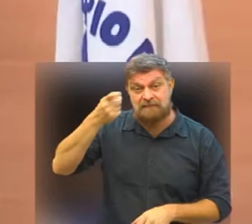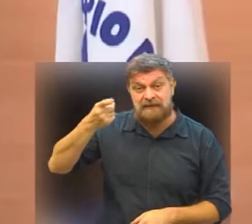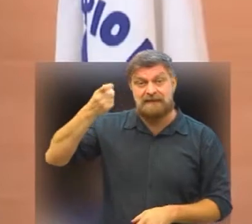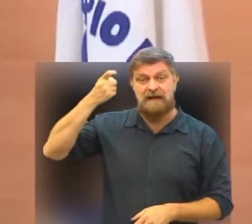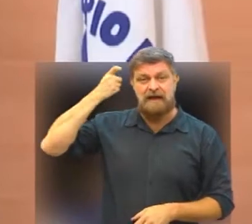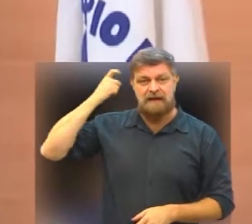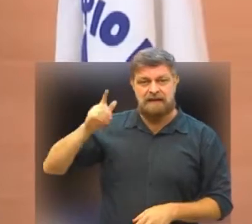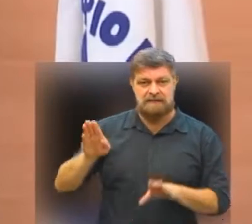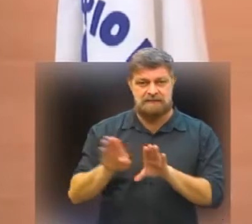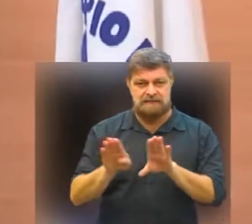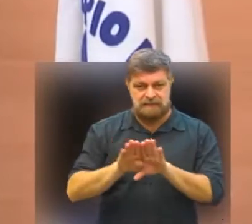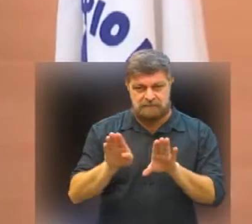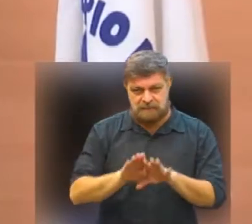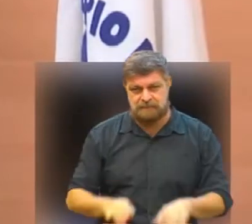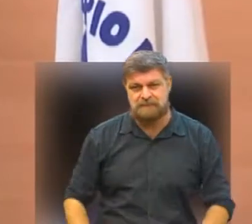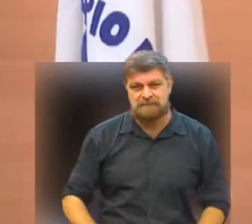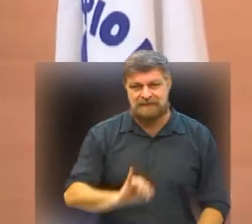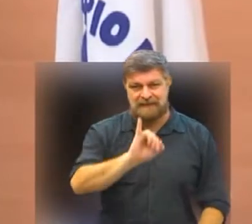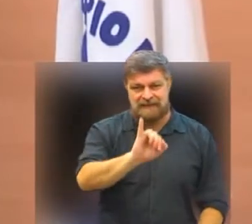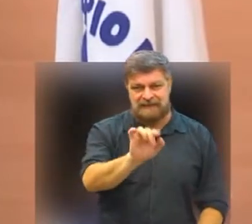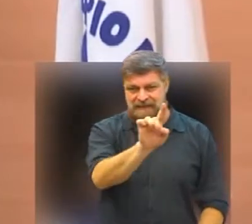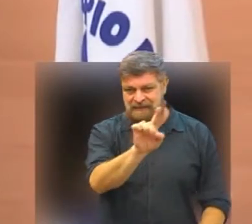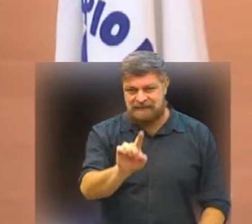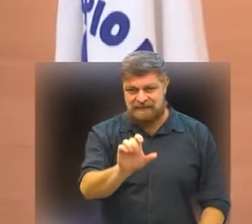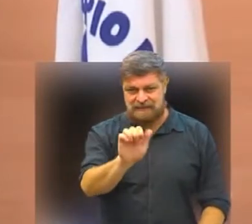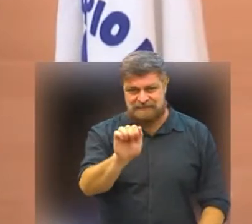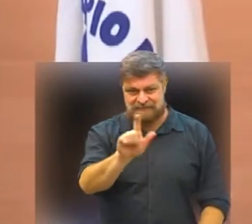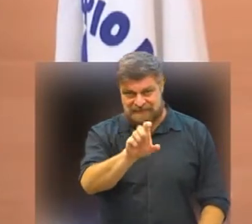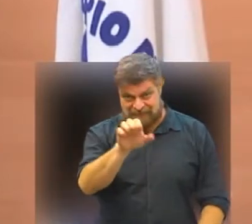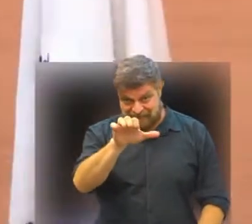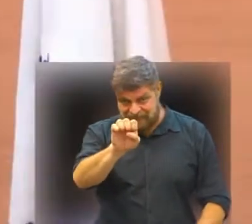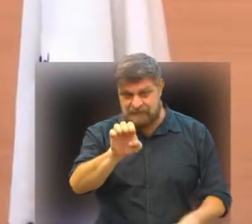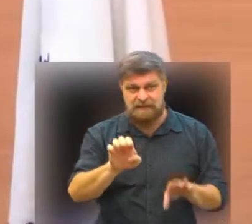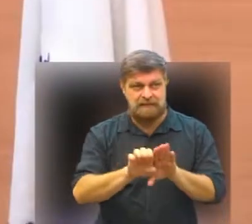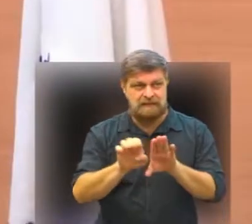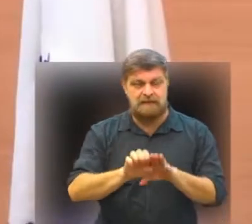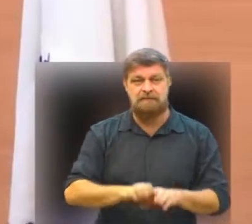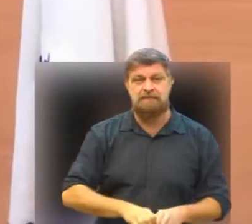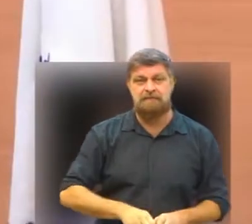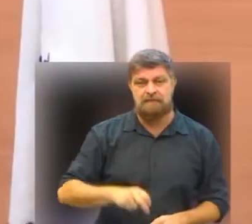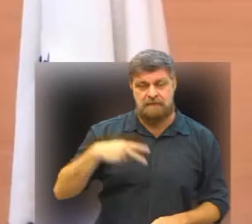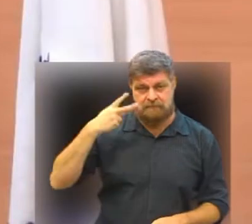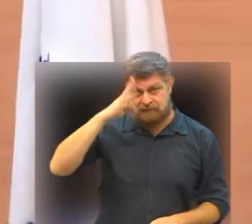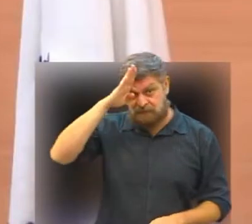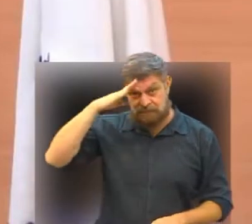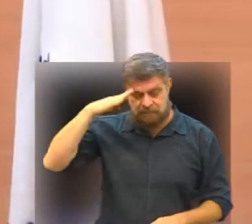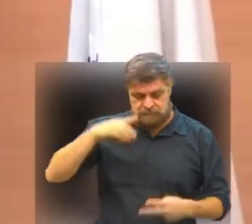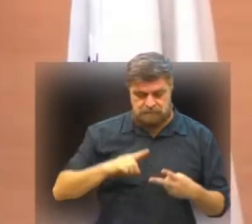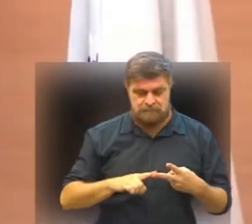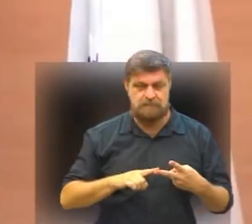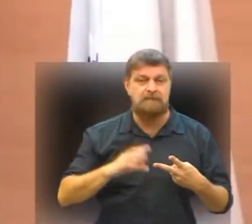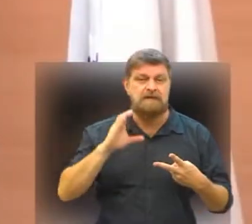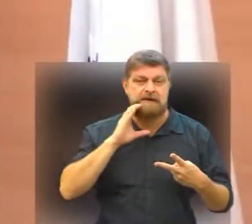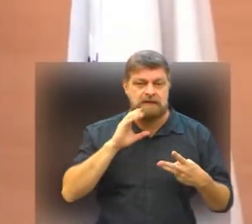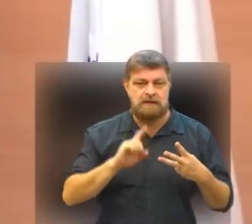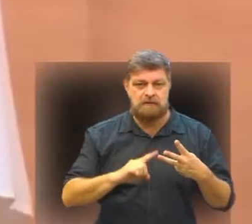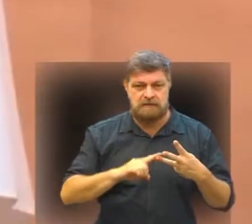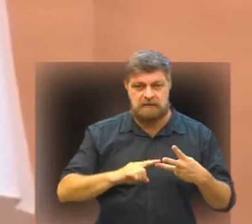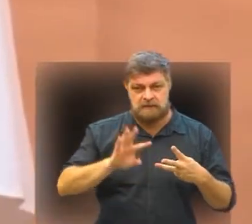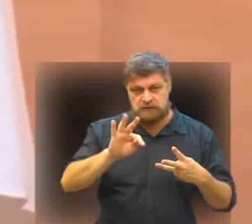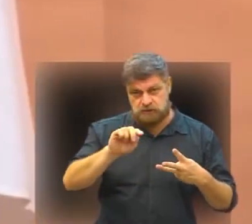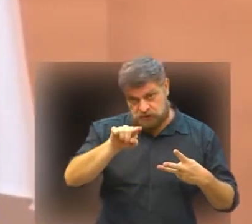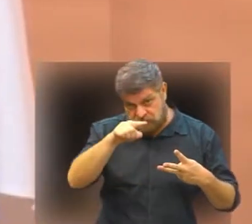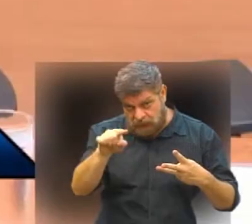da ex-prefeita e vice de Toninho à época, Isalene Tiene. Os ex-vereadores Pedro Tourinho, Carlão do PT